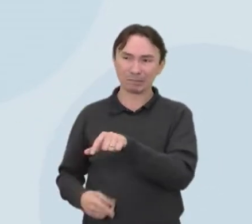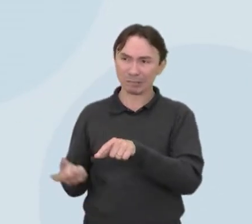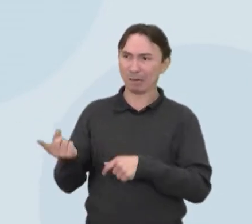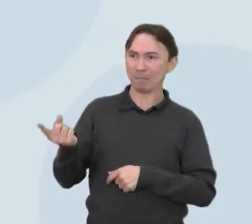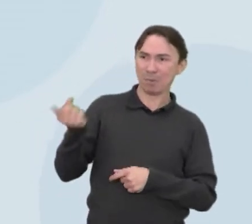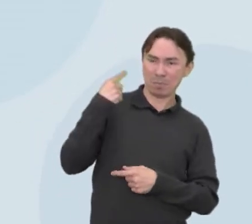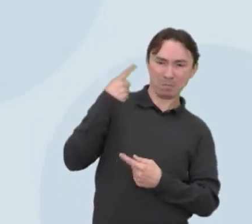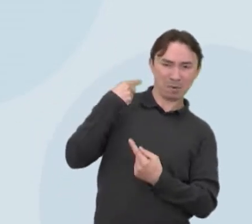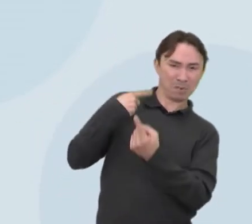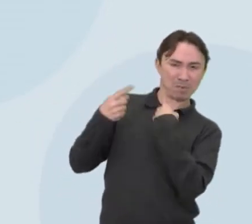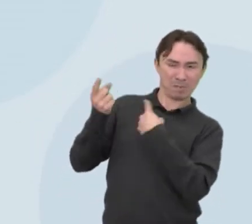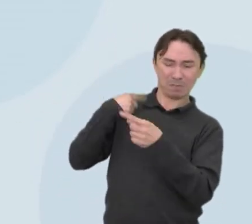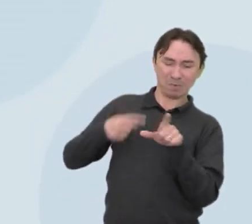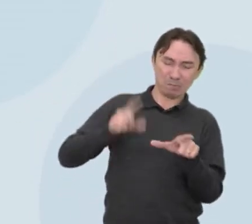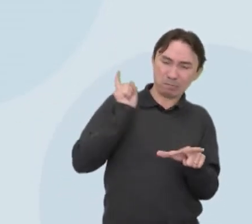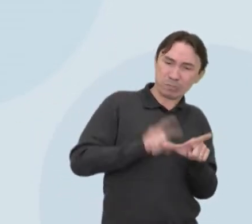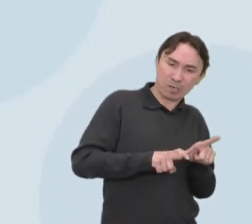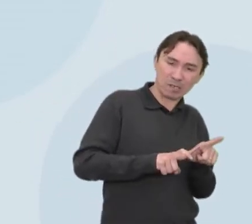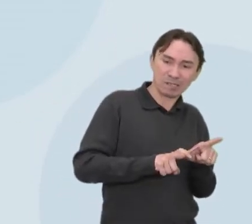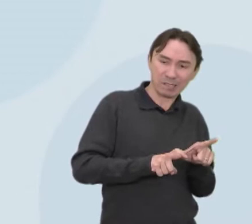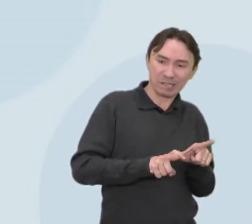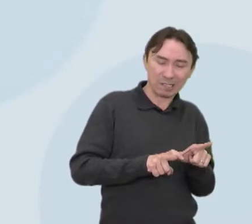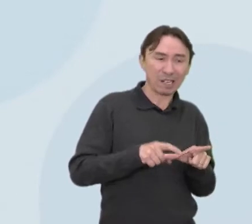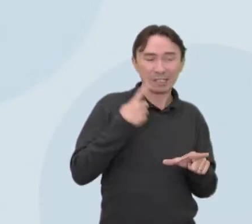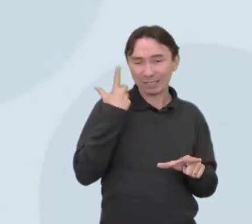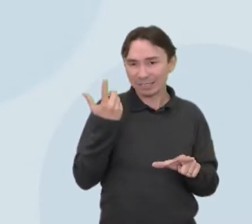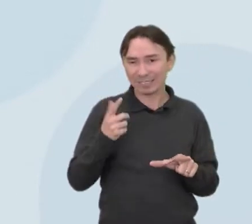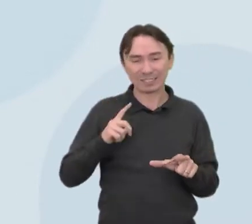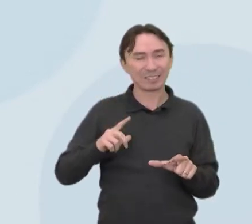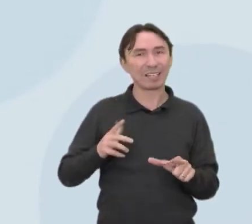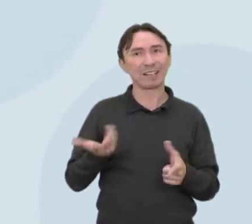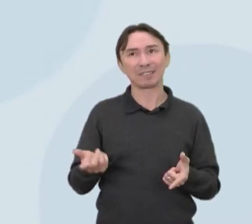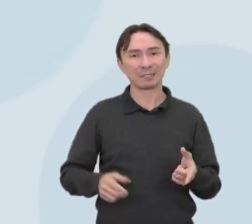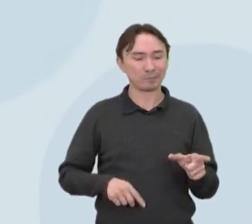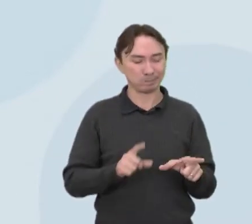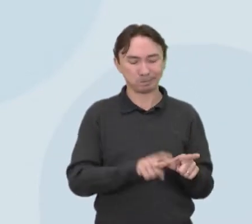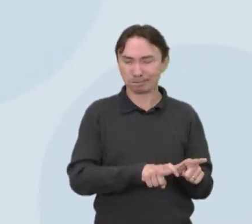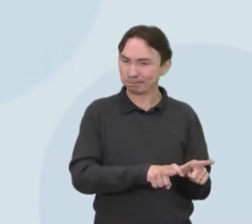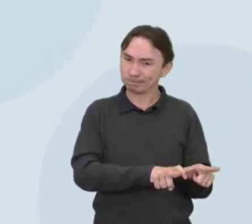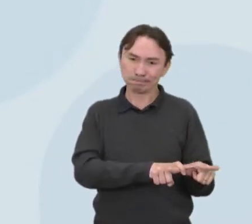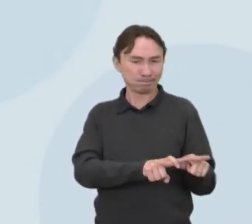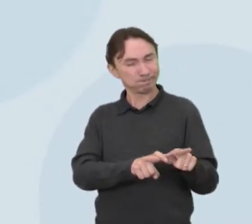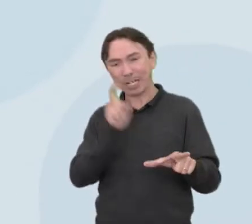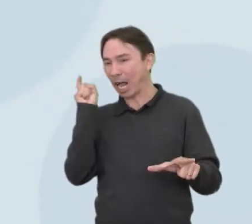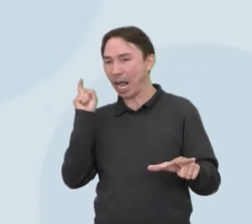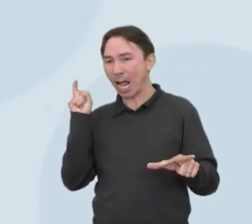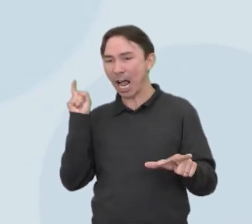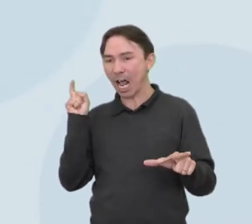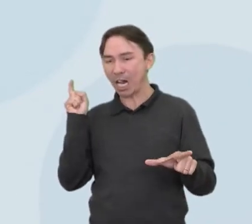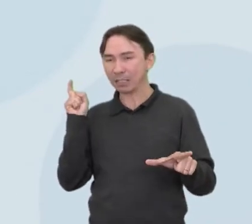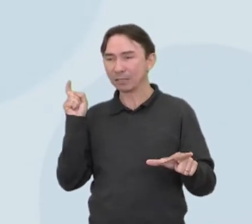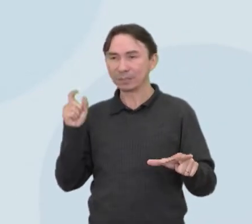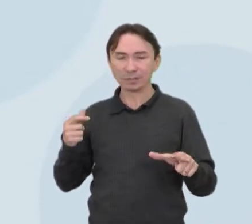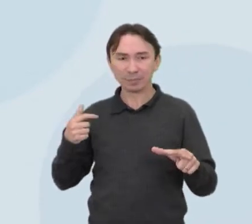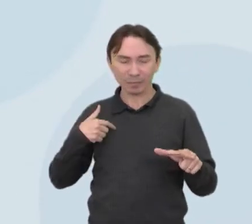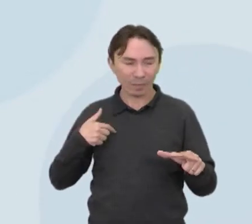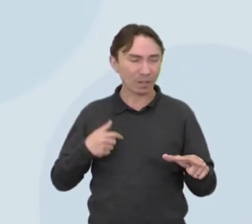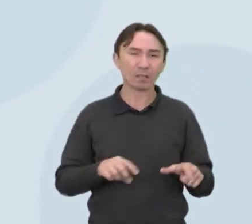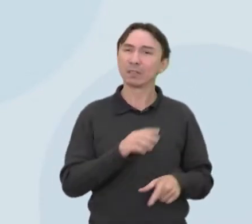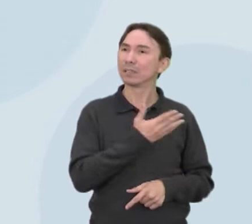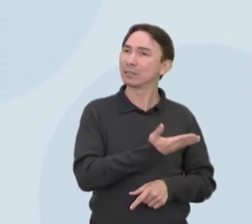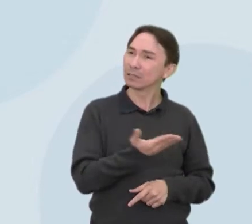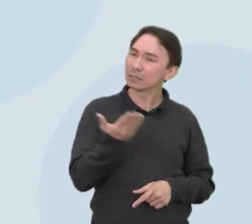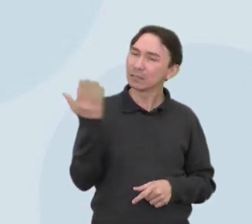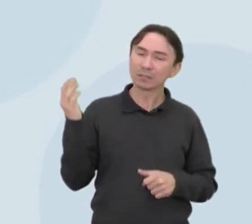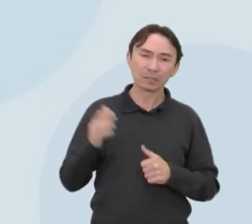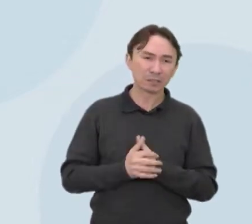pegar uma determinada colônia ou parte de uma colônia, né, como foi o caso da América Espanhola, e tornar essas